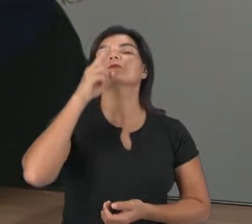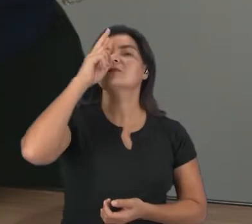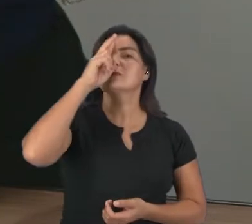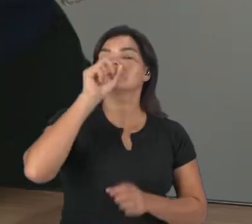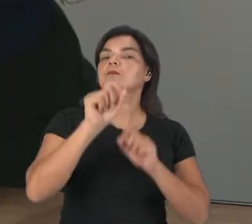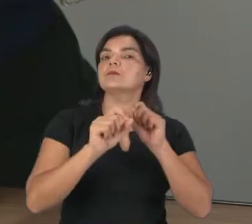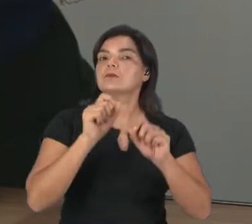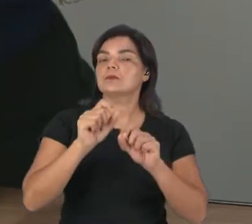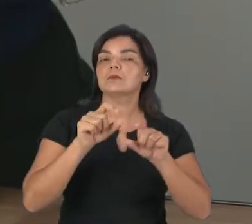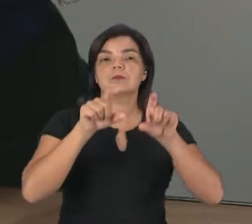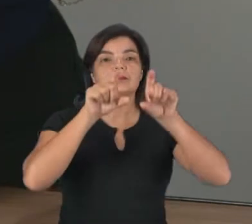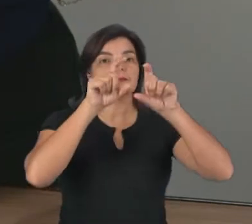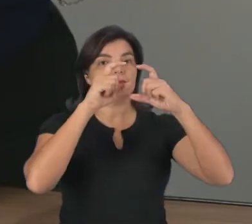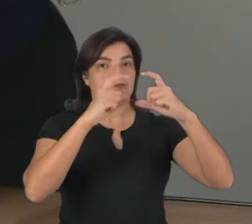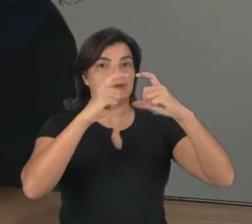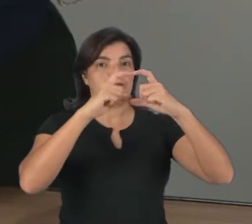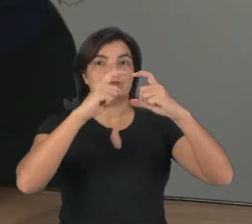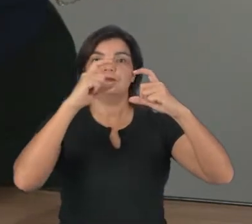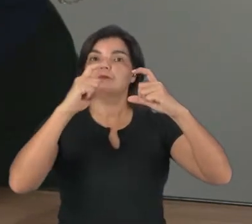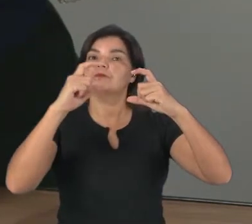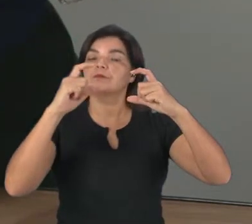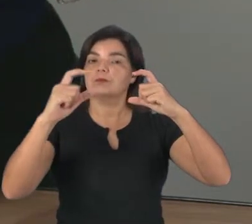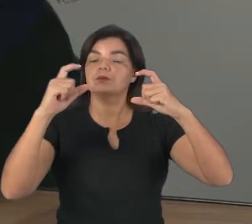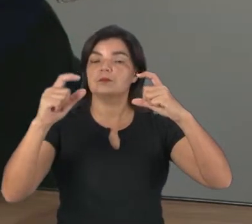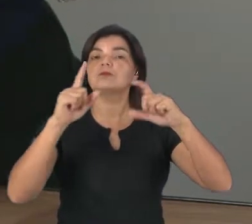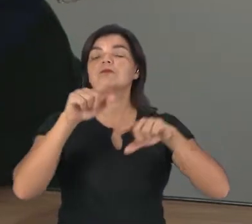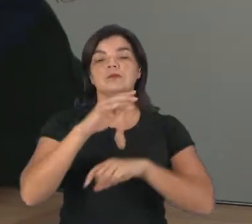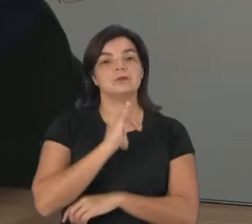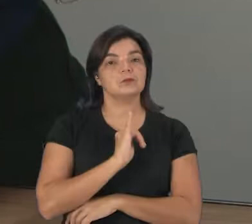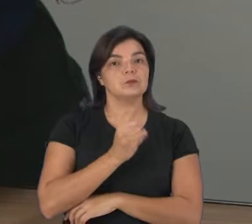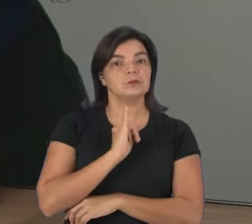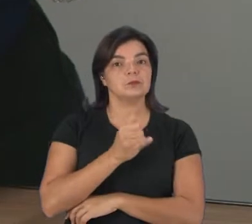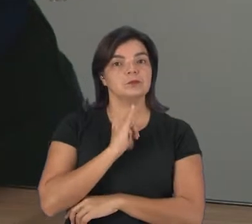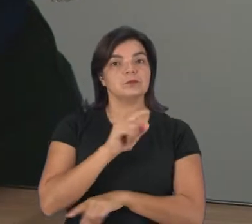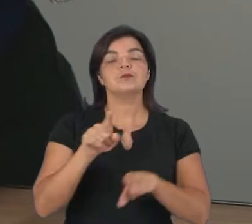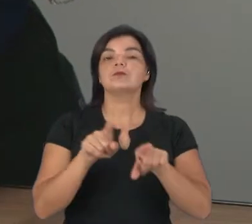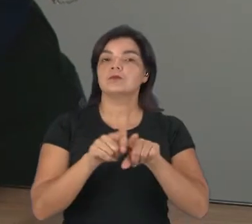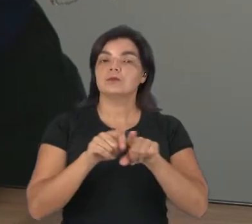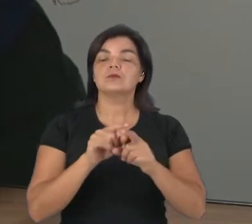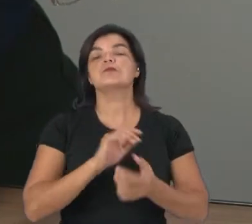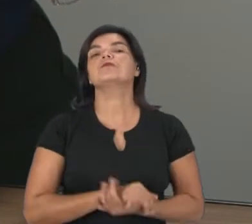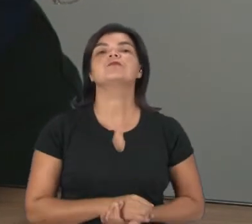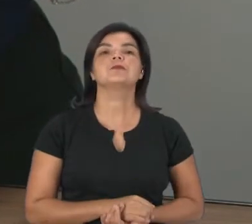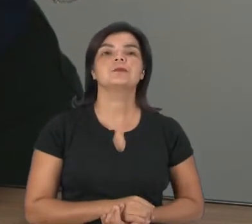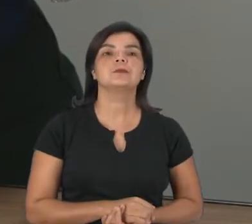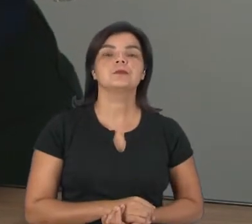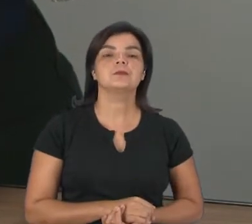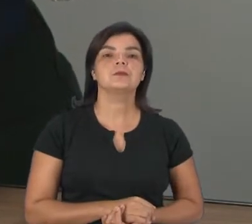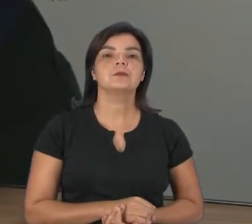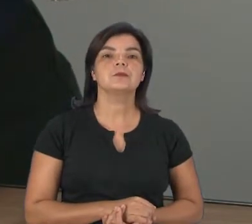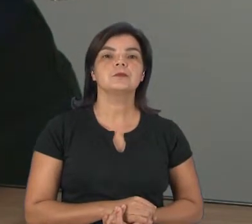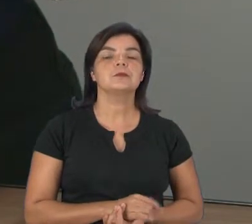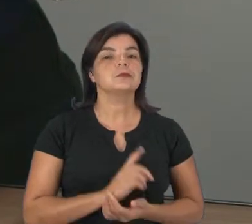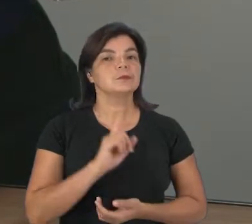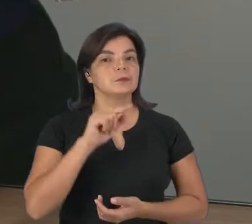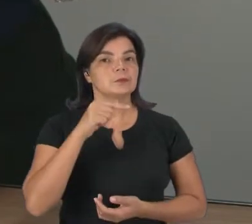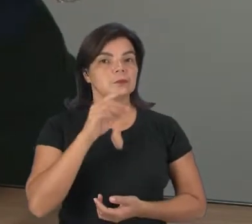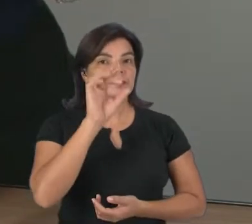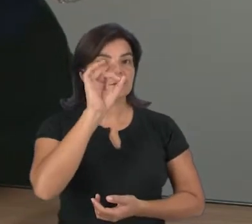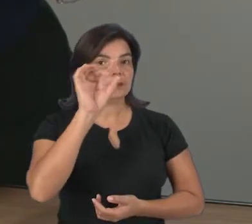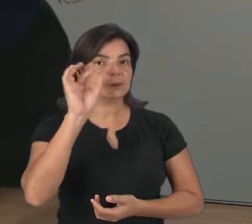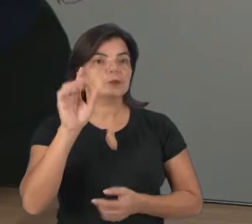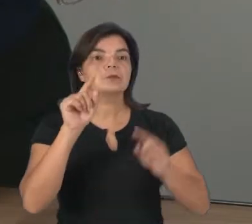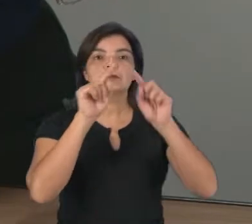história através dos quadrinhos. Então, é uma narrativa que ela é feita em quadrinhos. A partir de